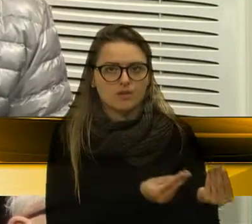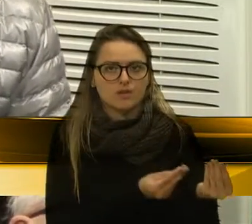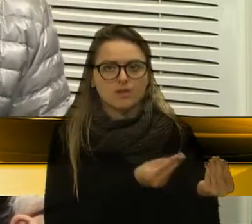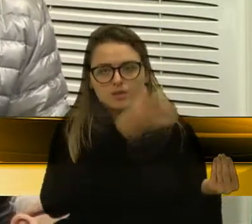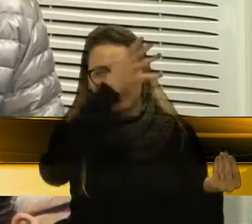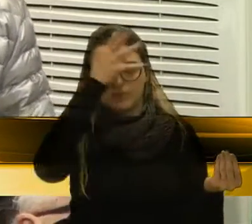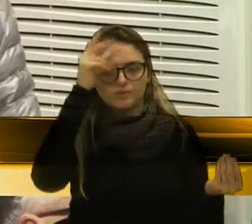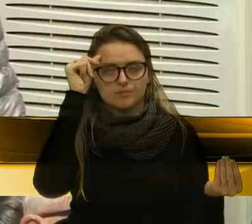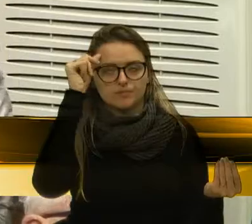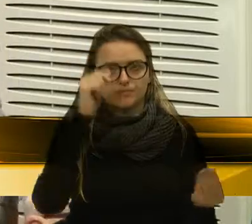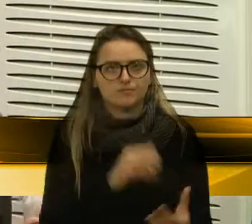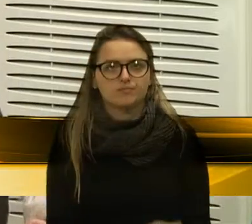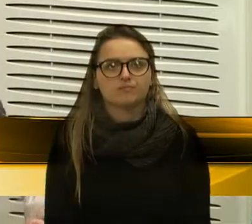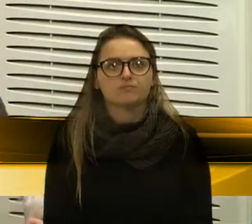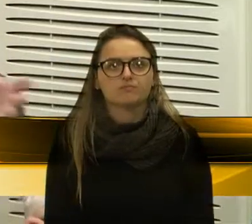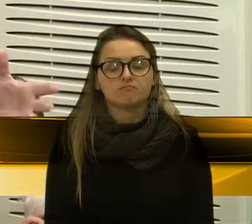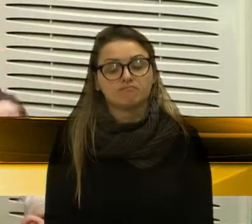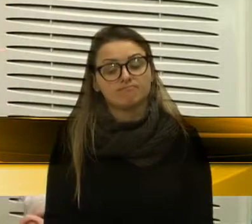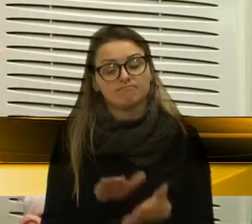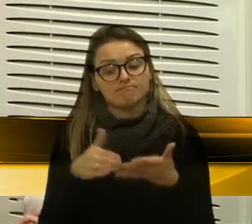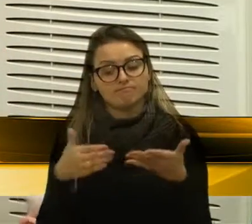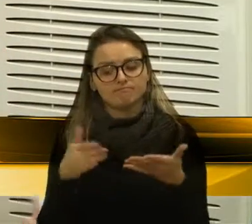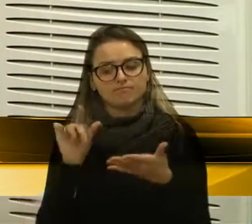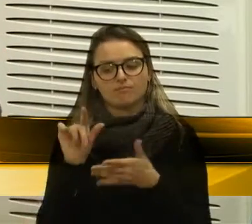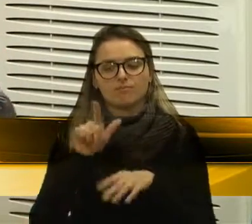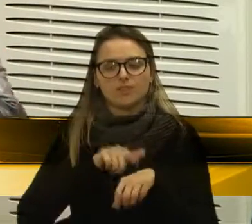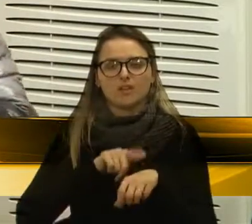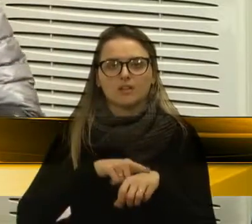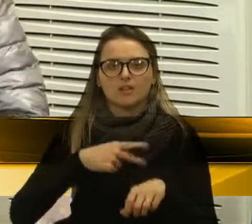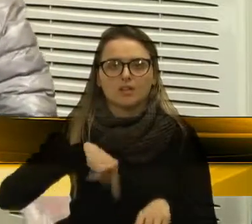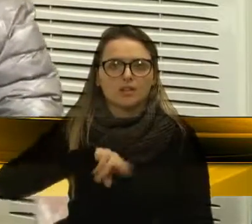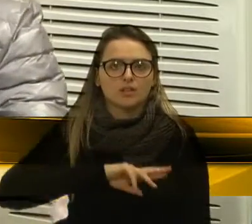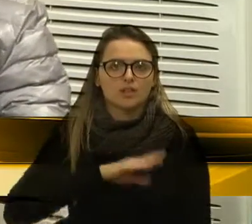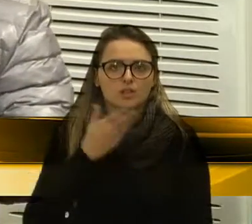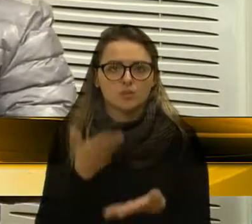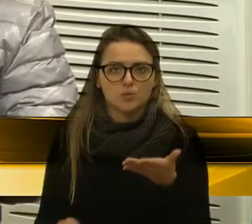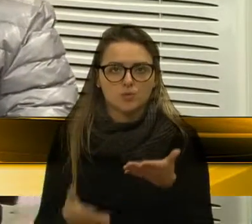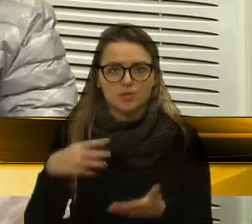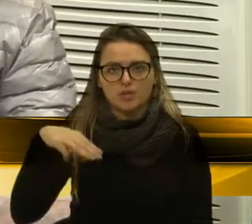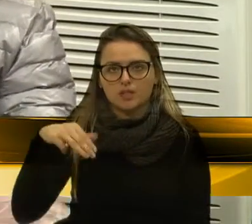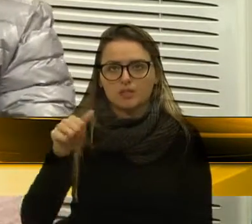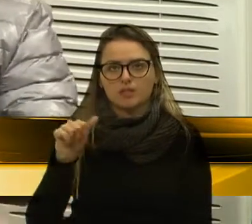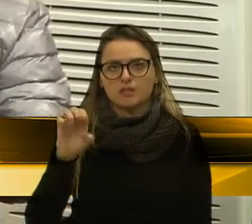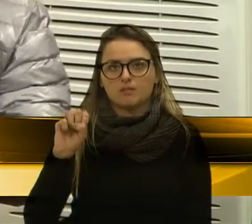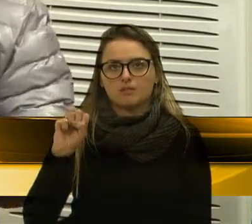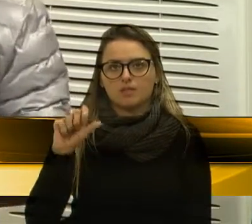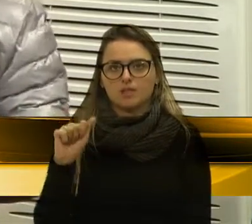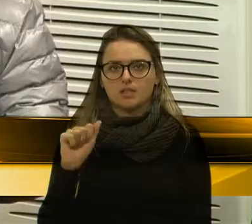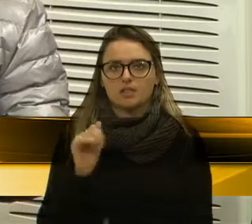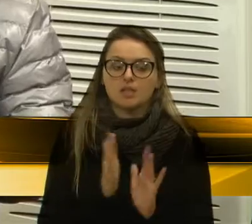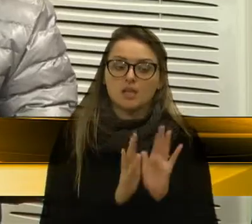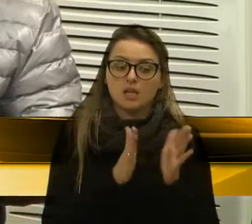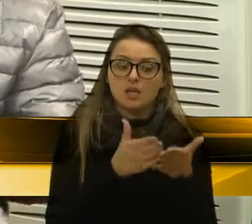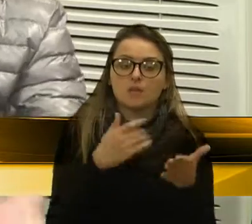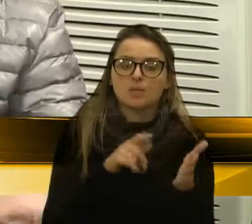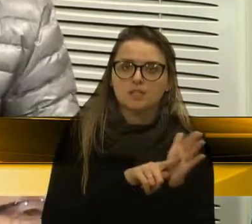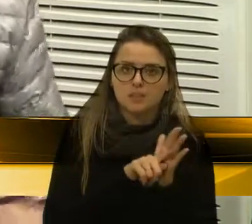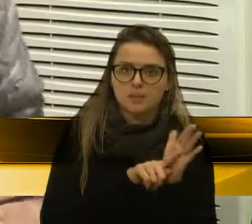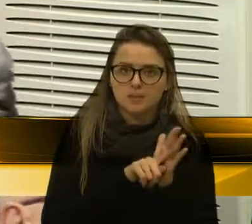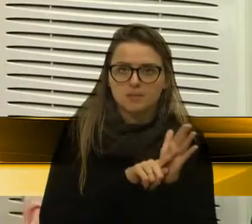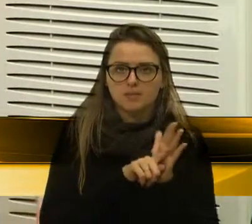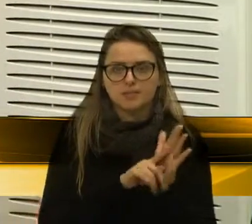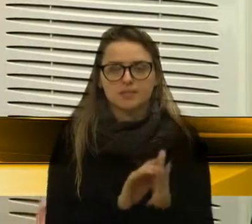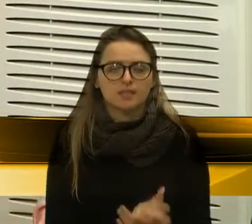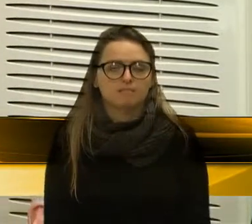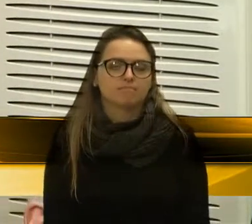prefeitura então daqui a pouco nós vamos perder a amaerj acho que era importante a comissão ter uma uma verificado nessa